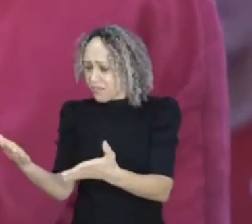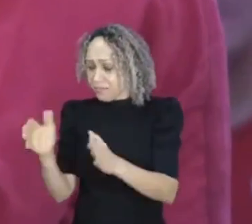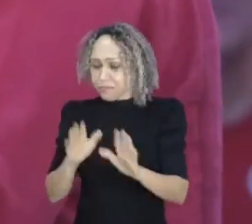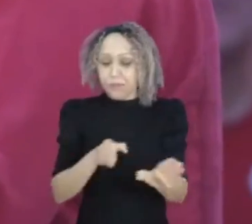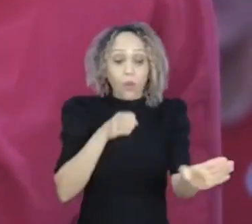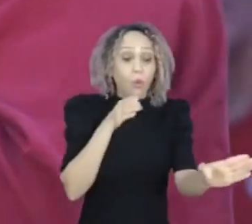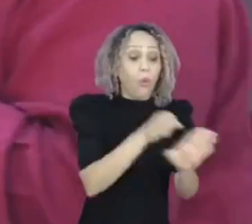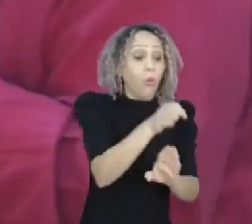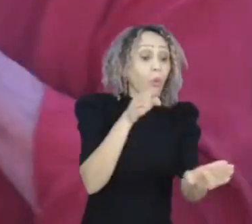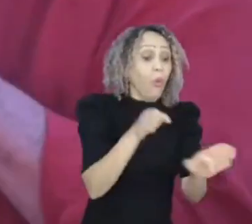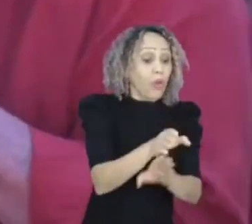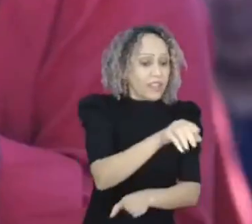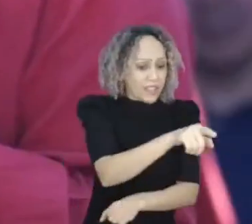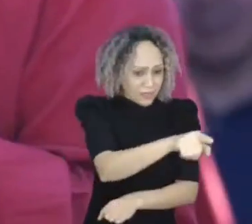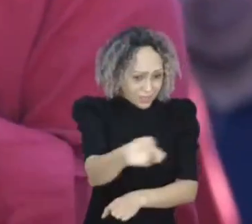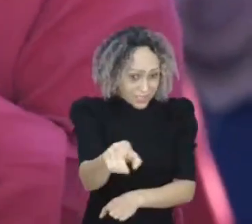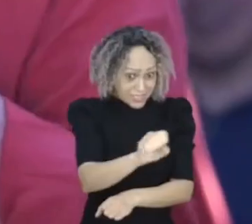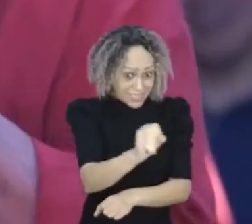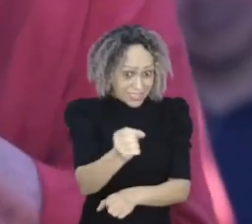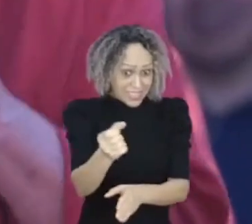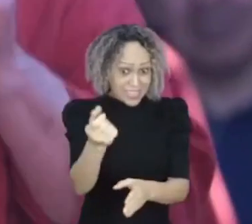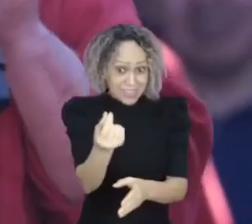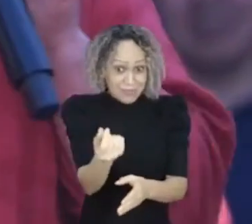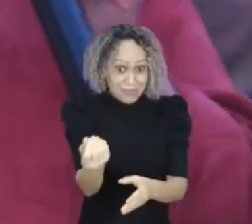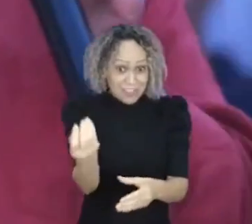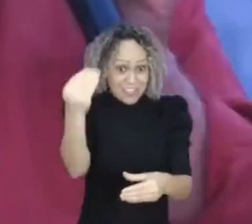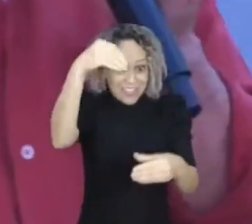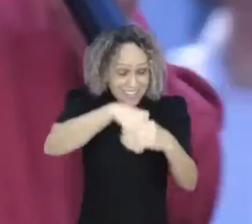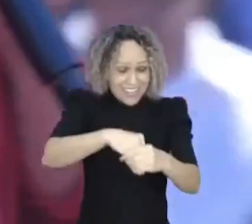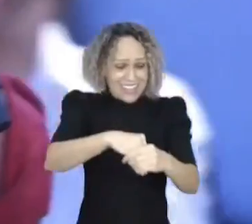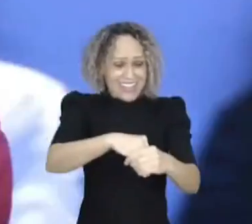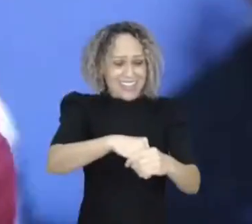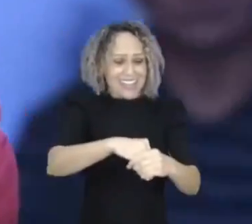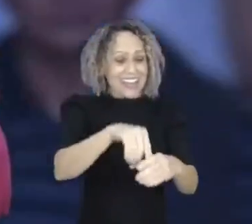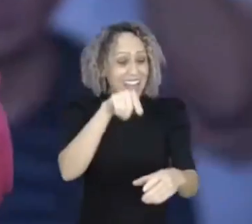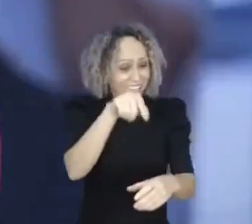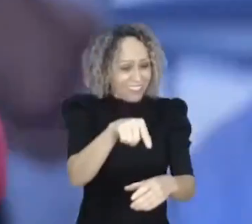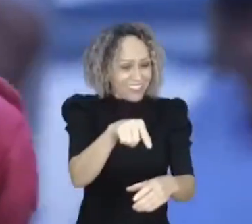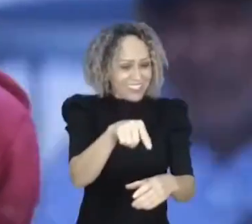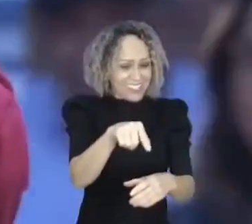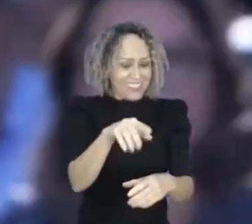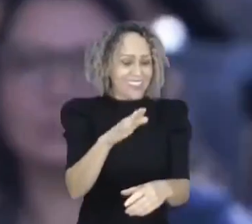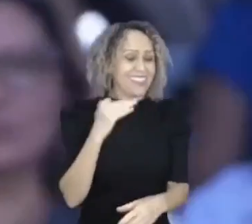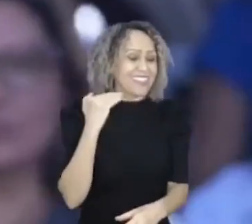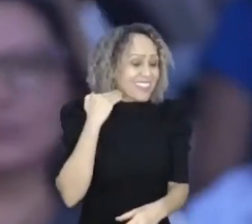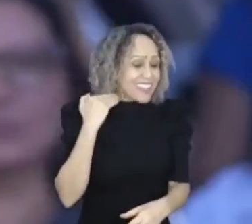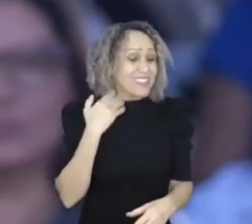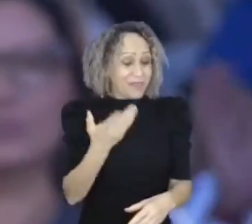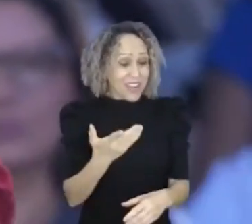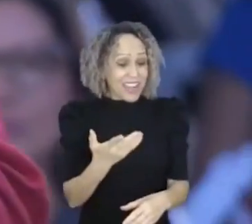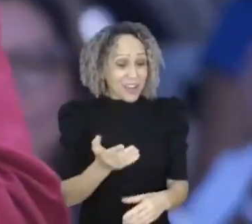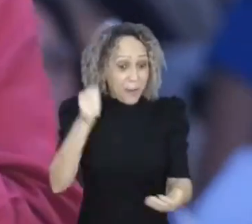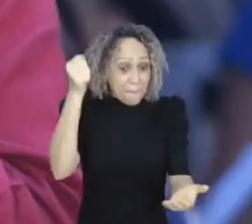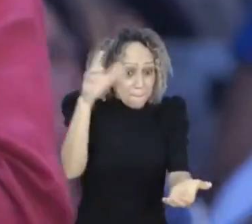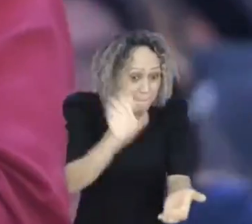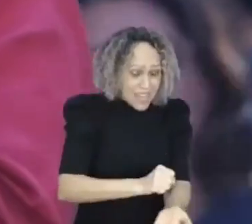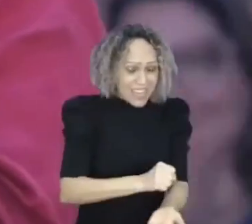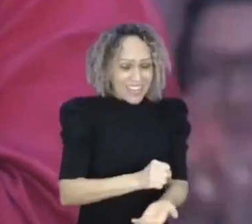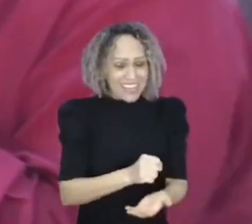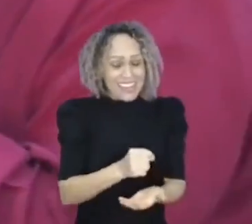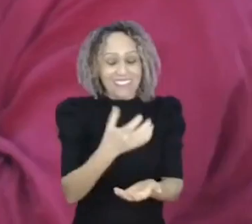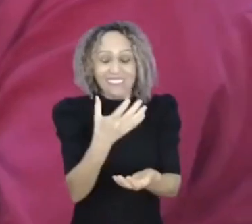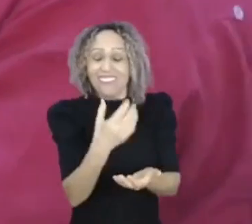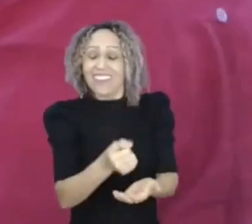cair na conta de vocês, peguem e comprem o que comer. E na hora de votar, dê uma banana neles e vote para a